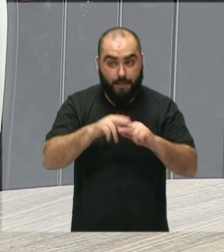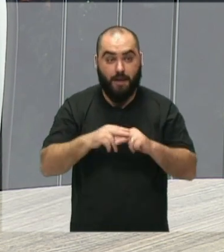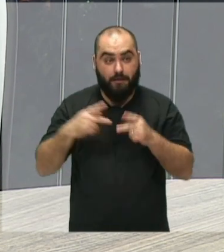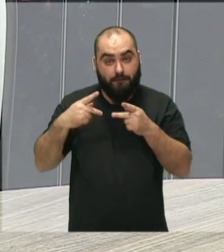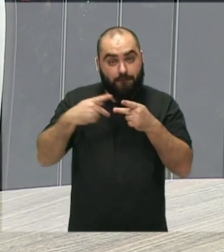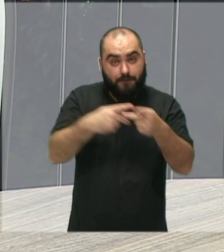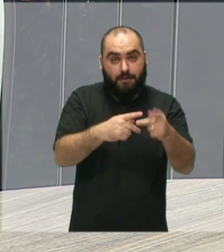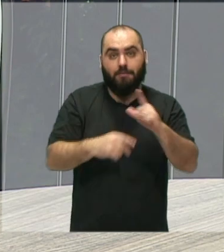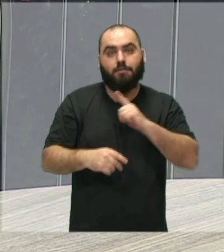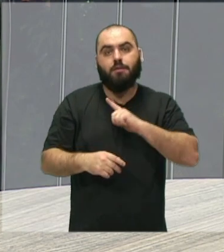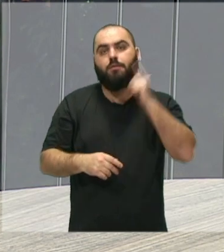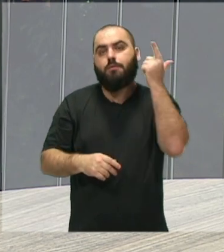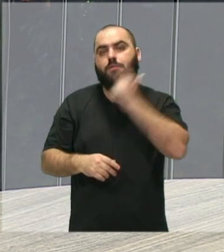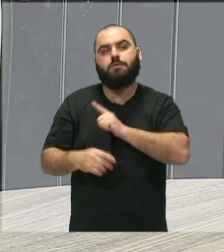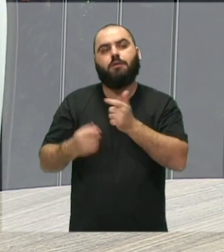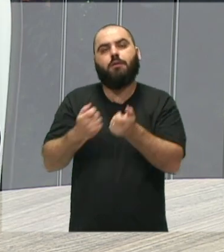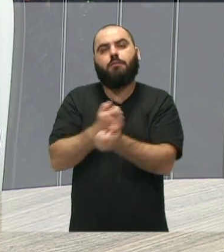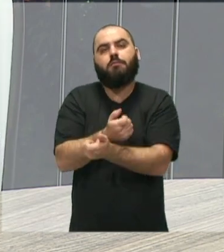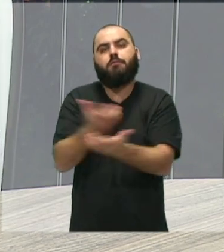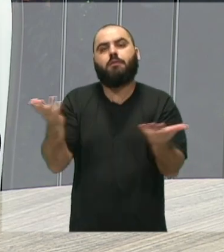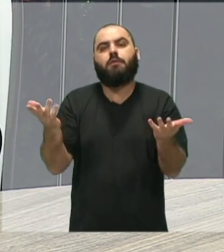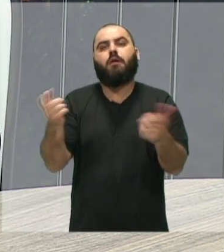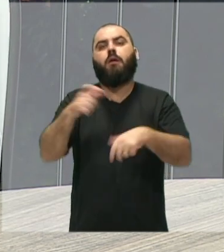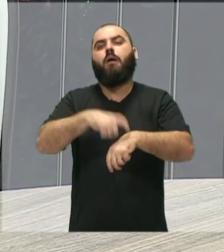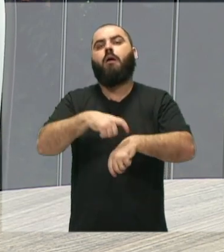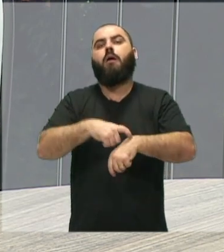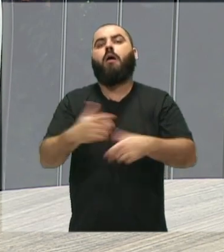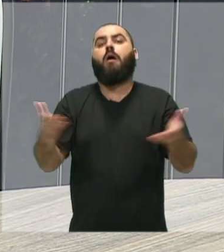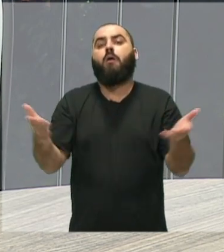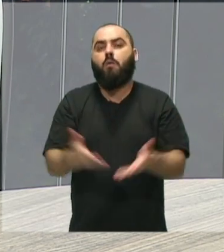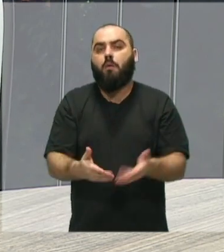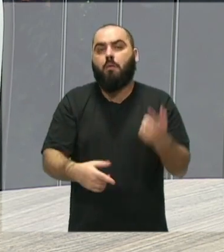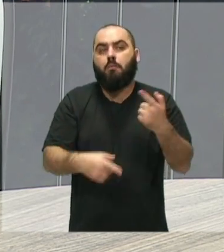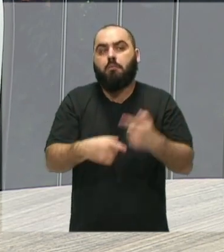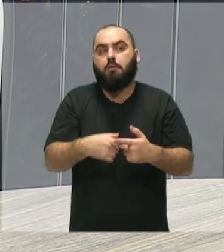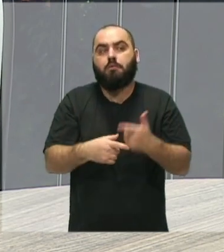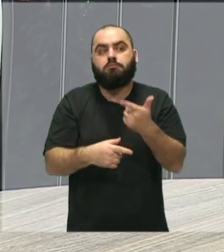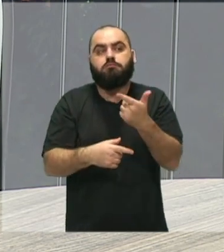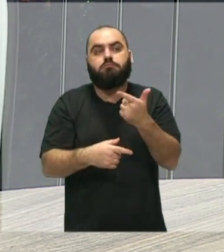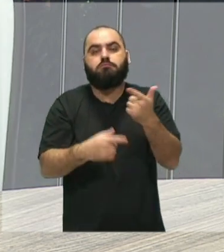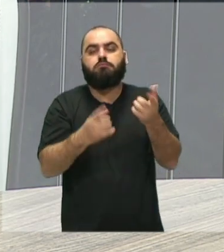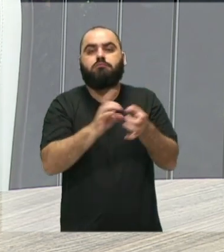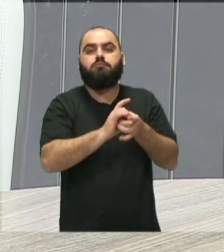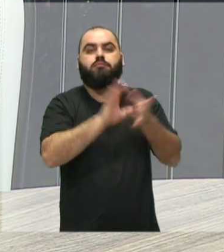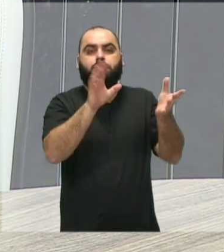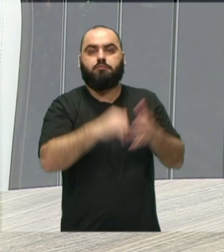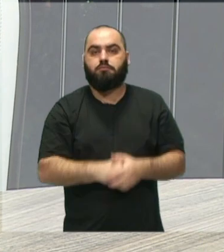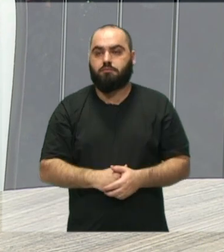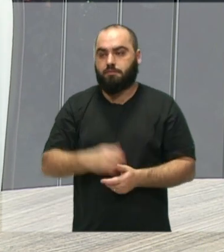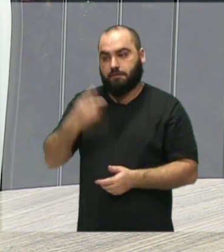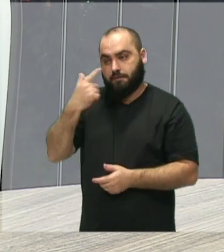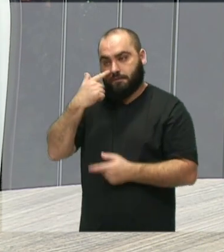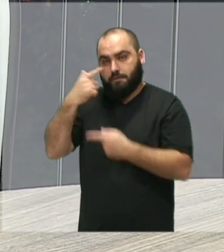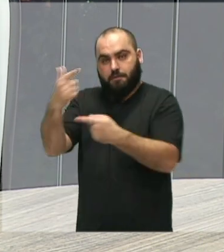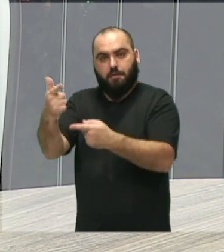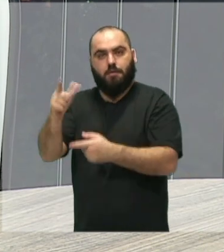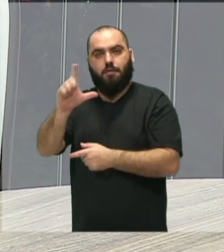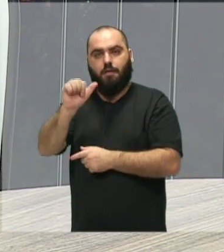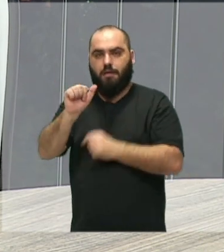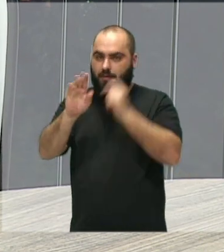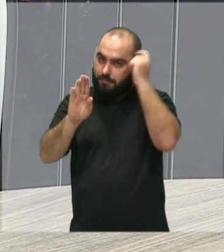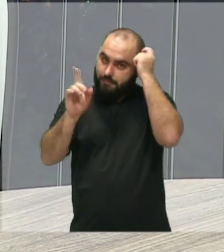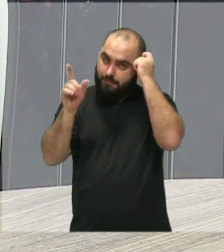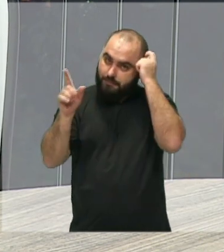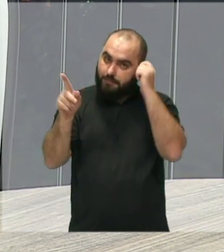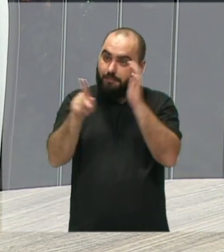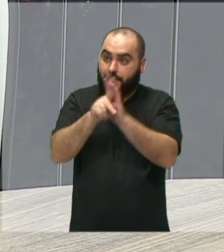que a gente está conseguindo ofertar agora no momento para eles, já que não temos as exposições, né? É a visita no laboratório de arqueologia, com o arqueólogo